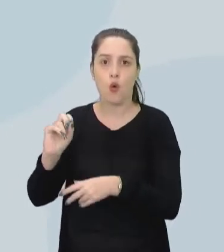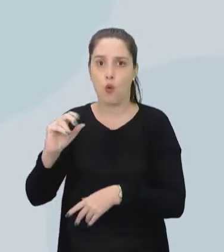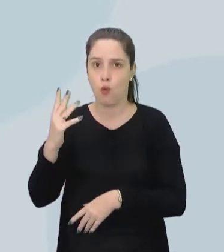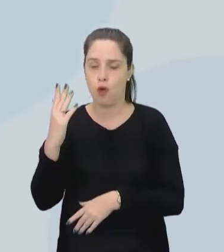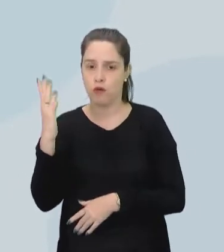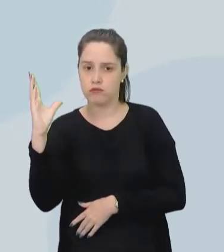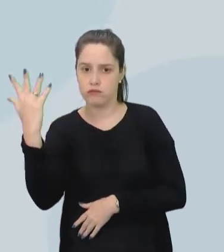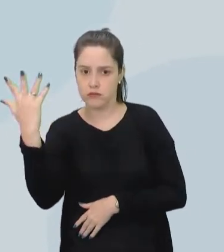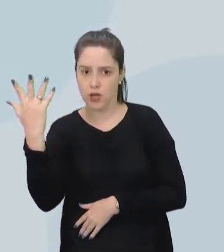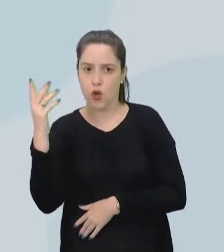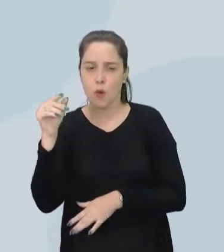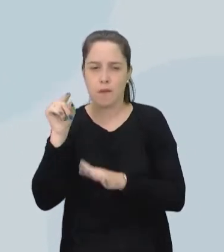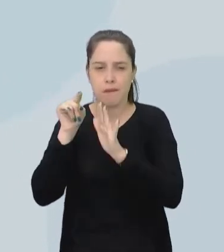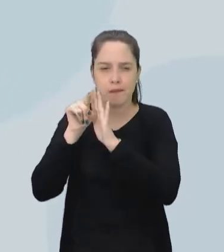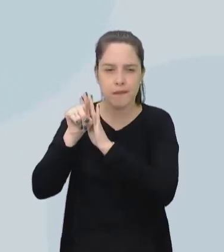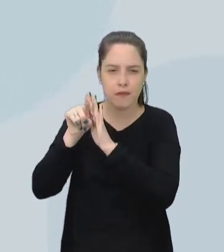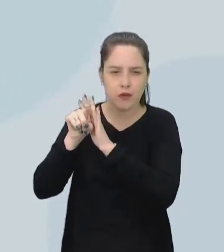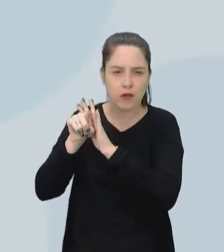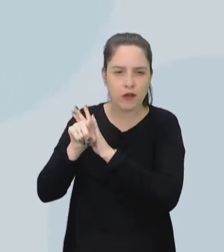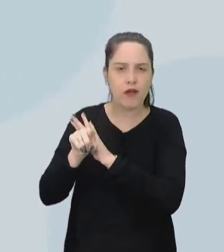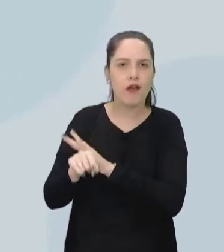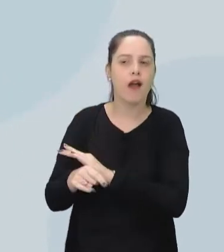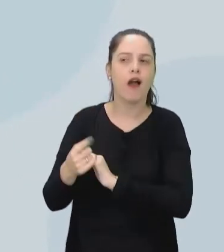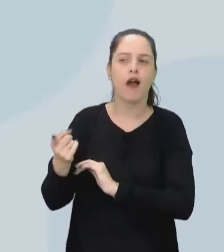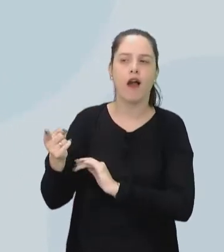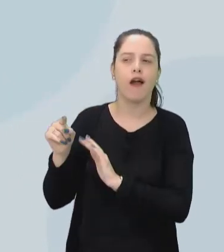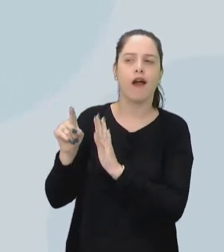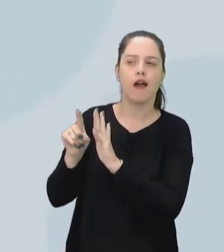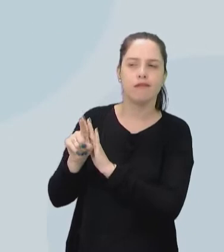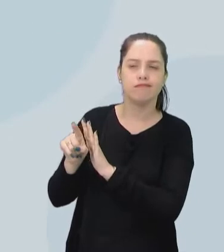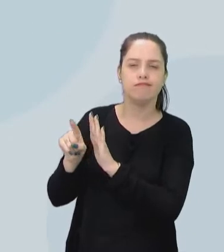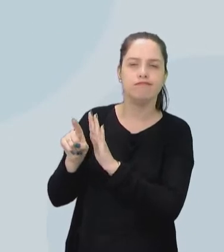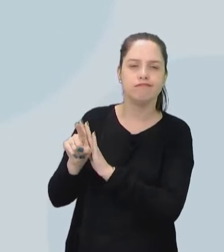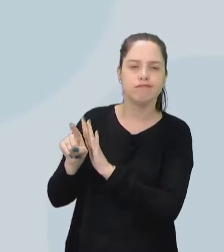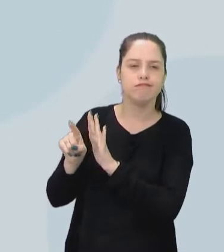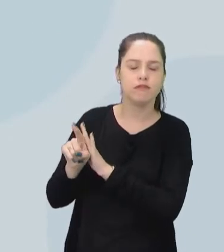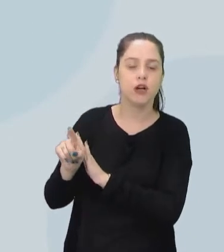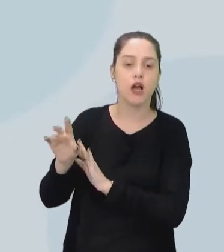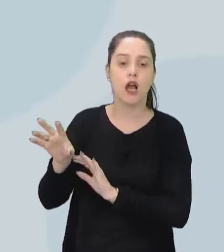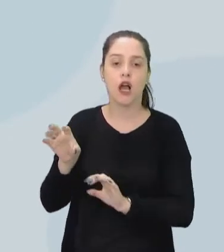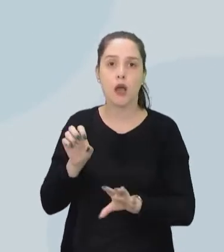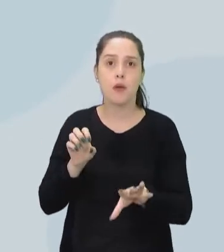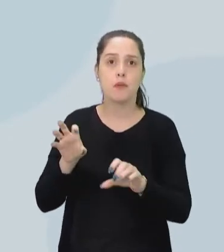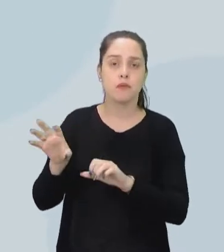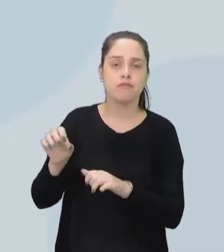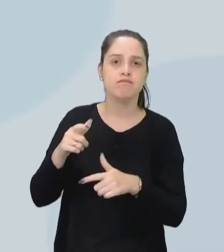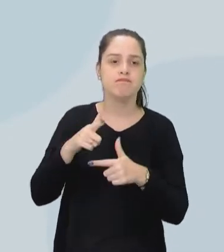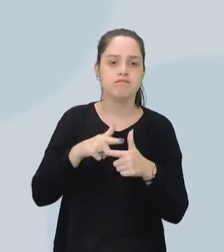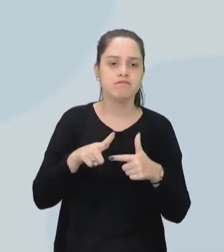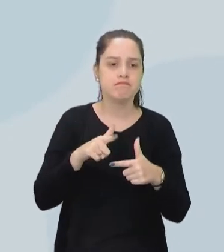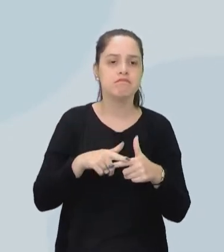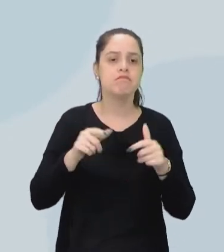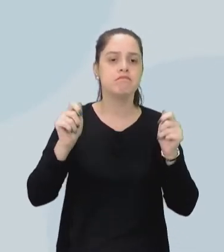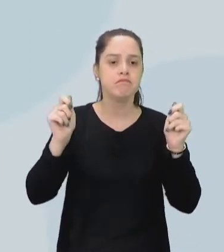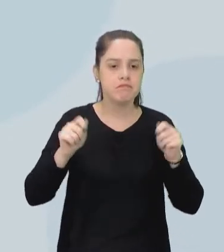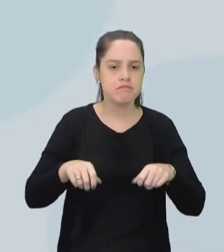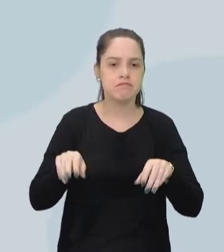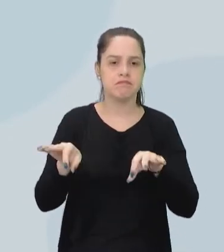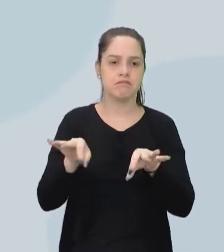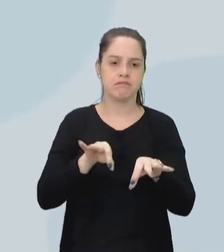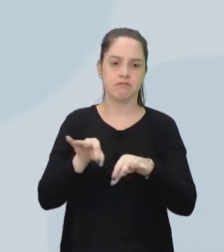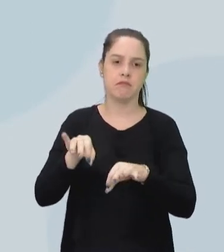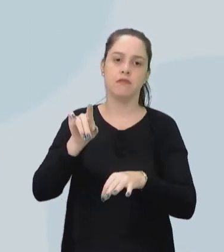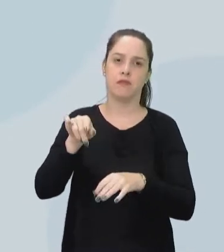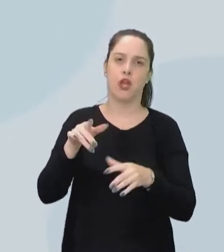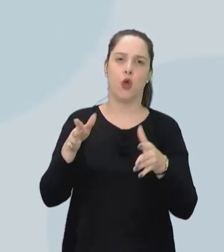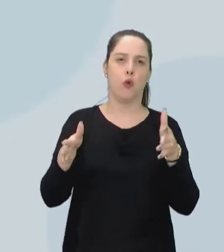acontecimento, o pesquisador começa a fazer questionamentos em busca de problemas que poderá resolver. Este é